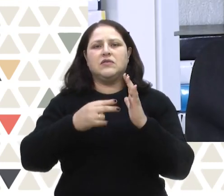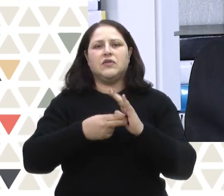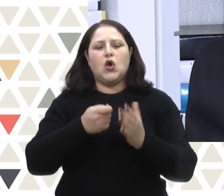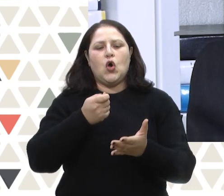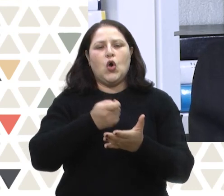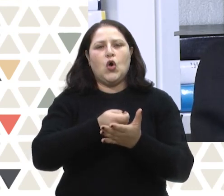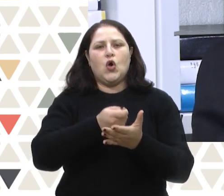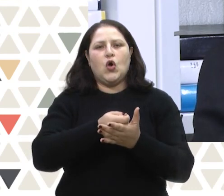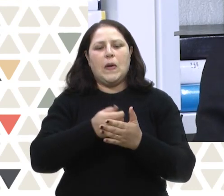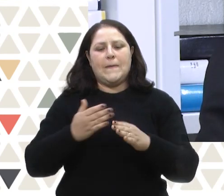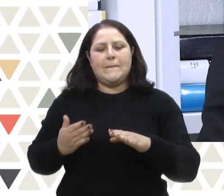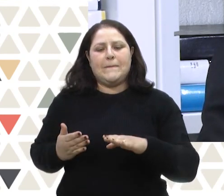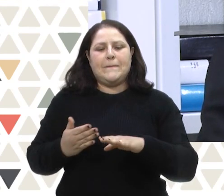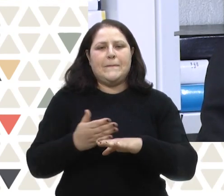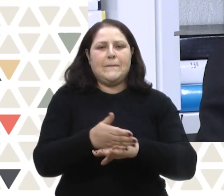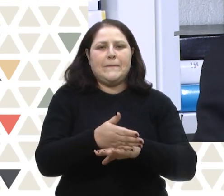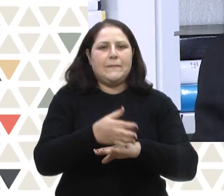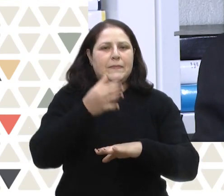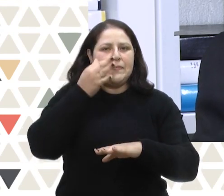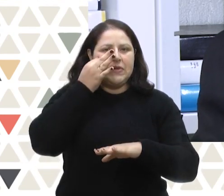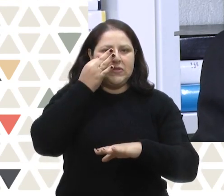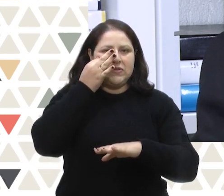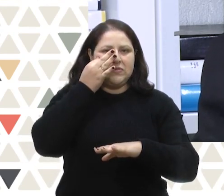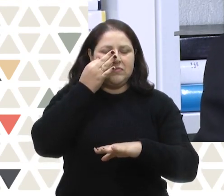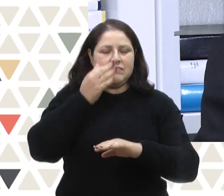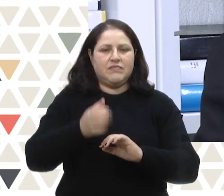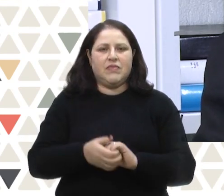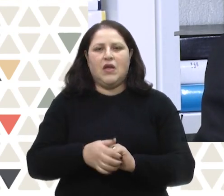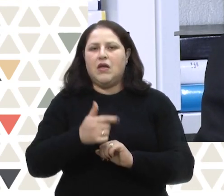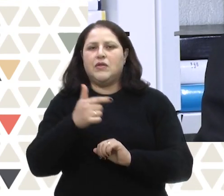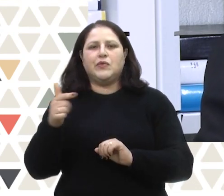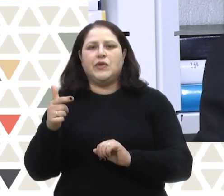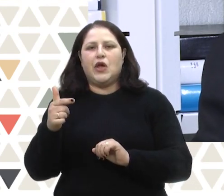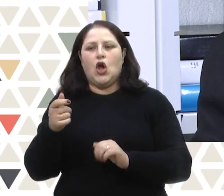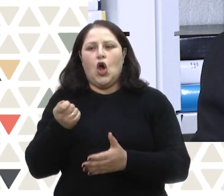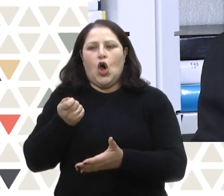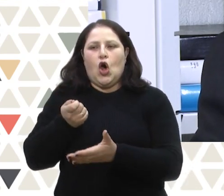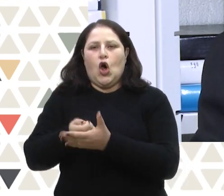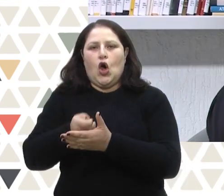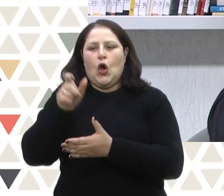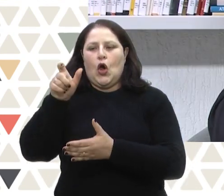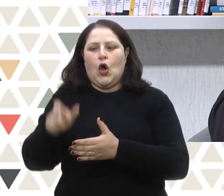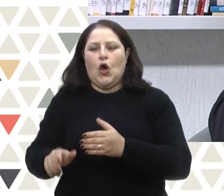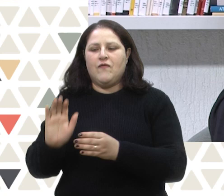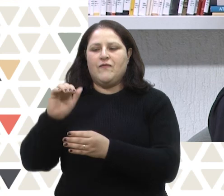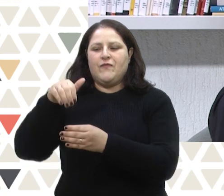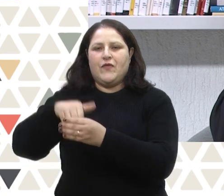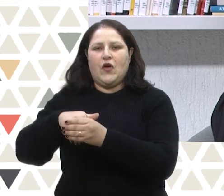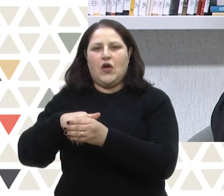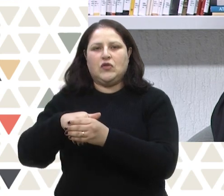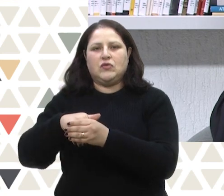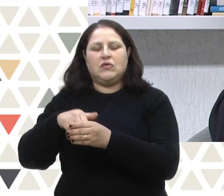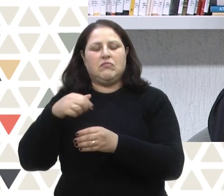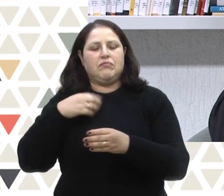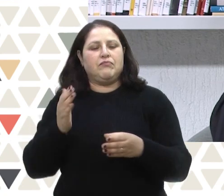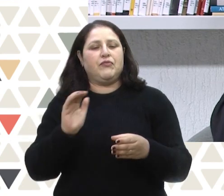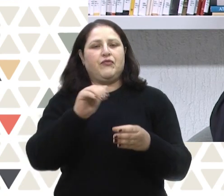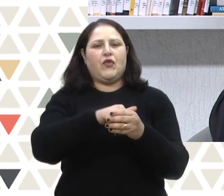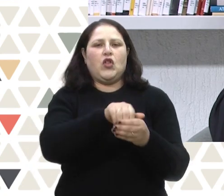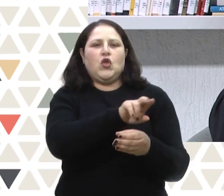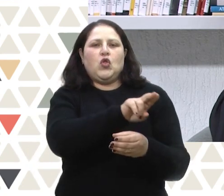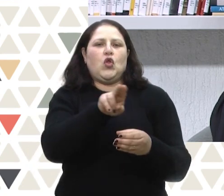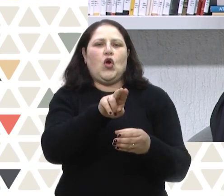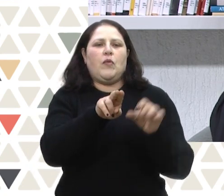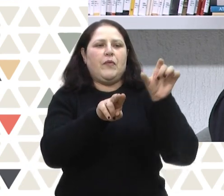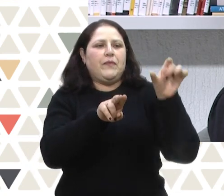ao comparecimento. Ela não vincula o eleitor a um voto nominal, aquele voto a